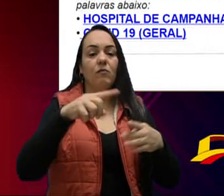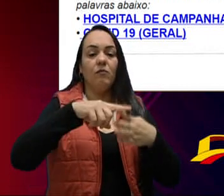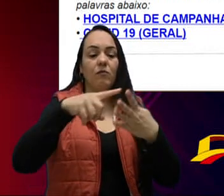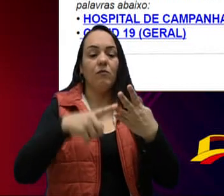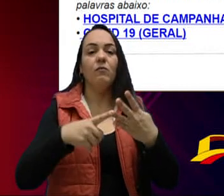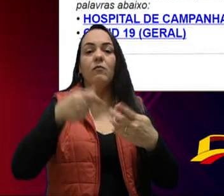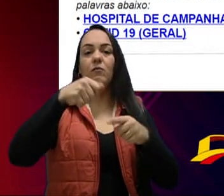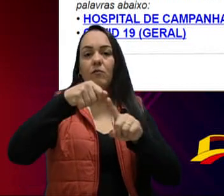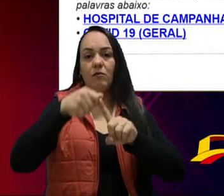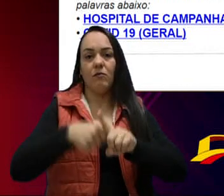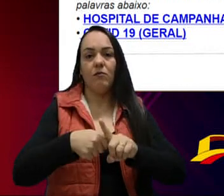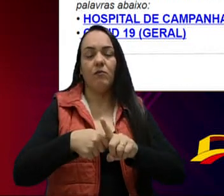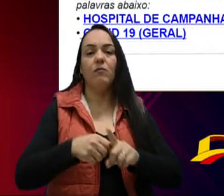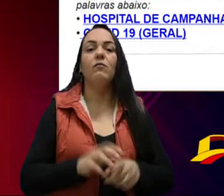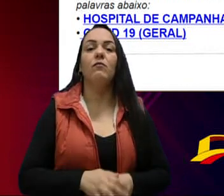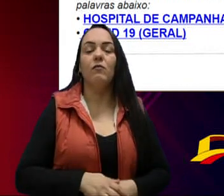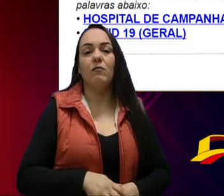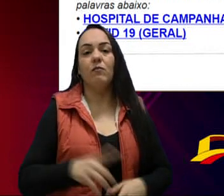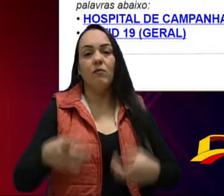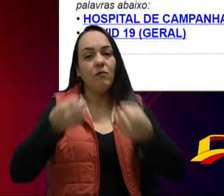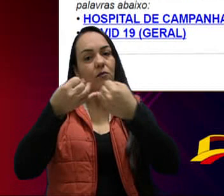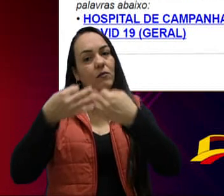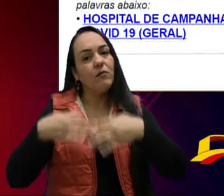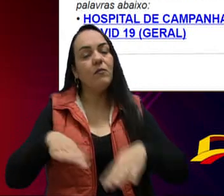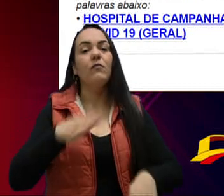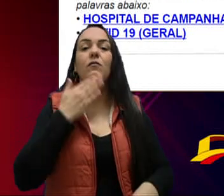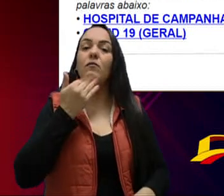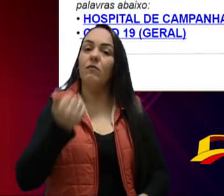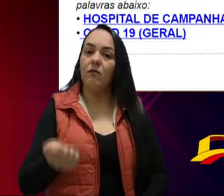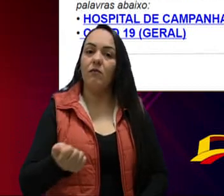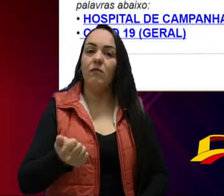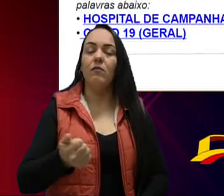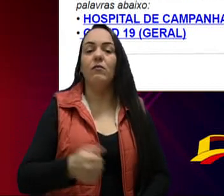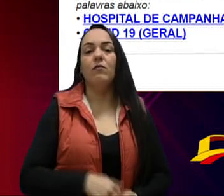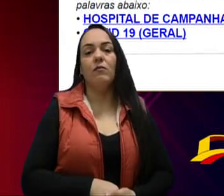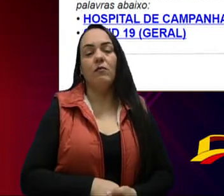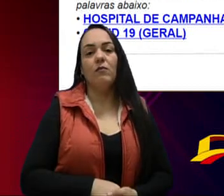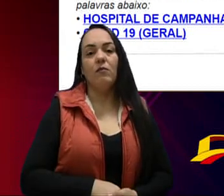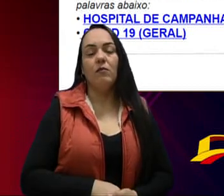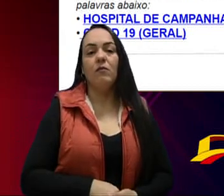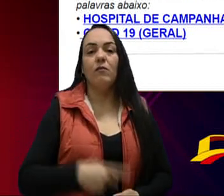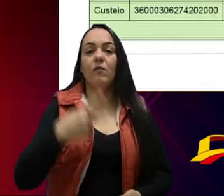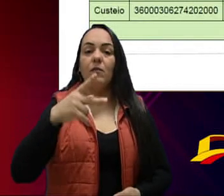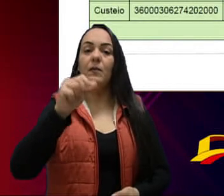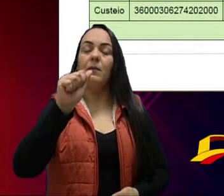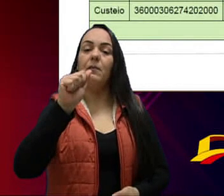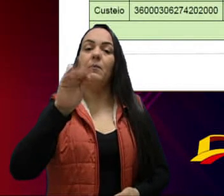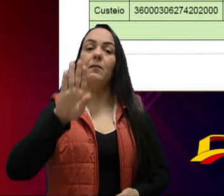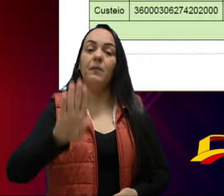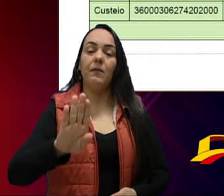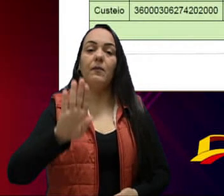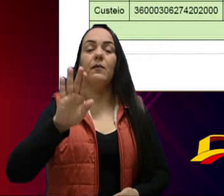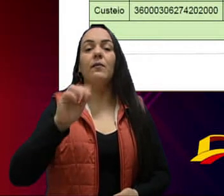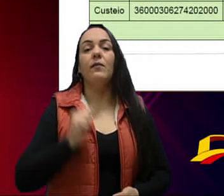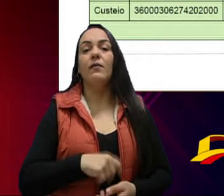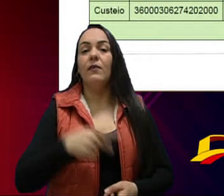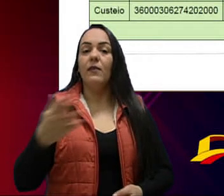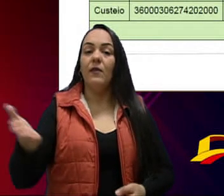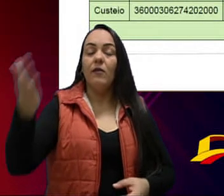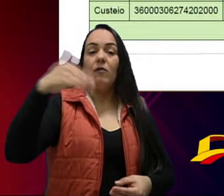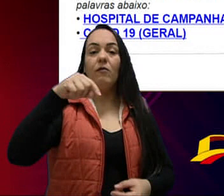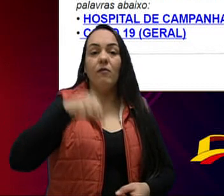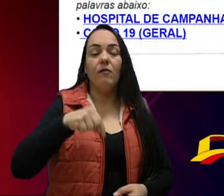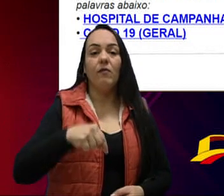traduz por favor para quem está nos assistindo o que é padre e mate por favor é fábio é o piso de atenção básica veio